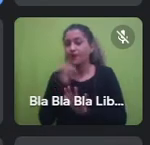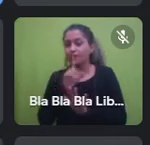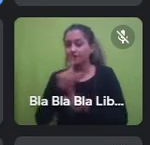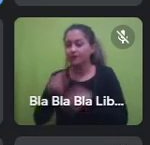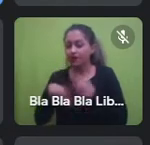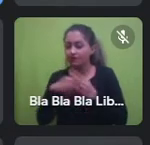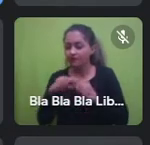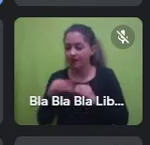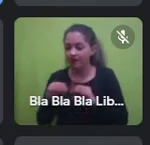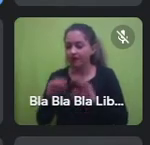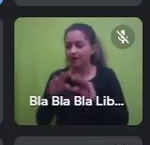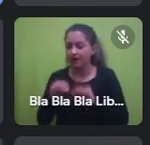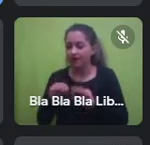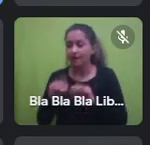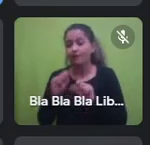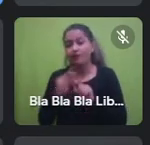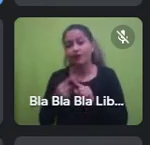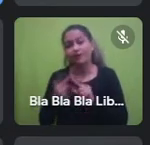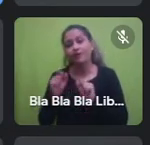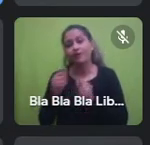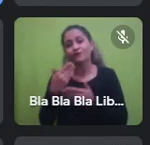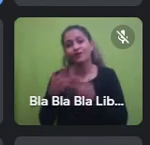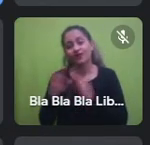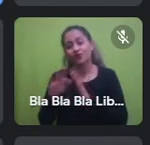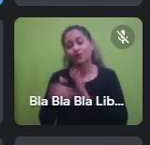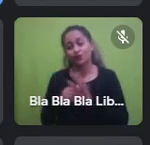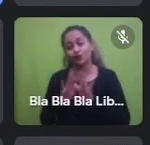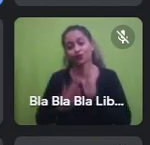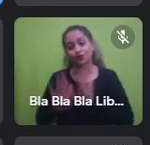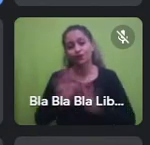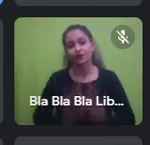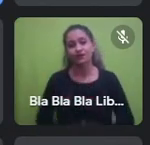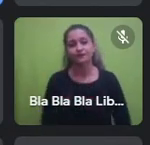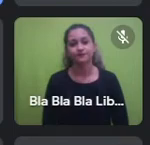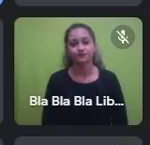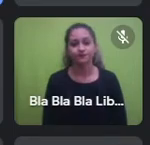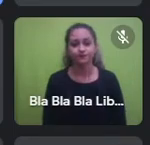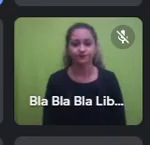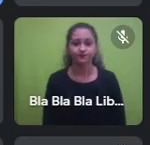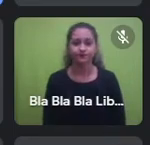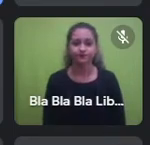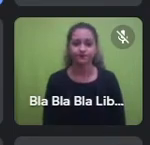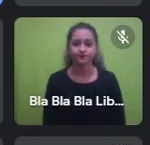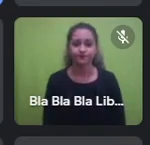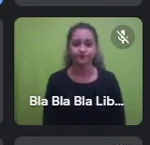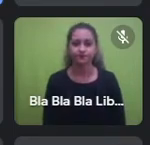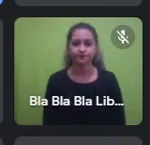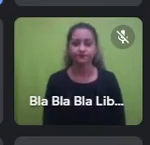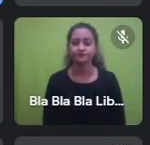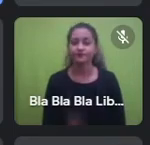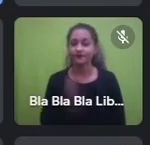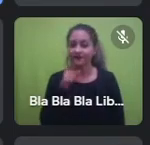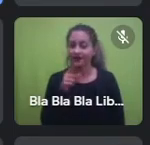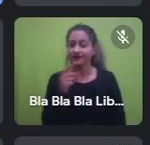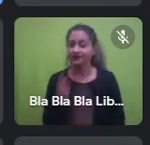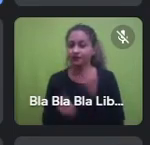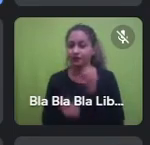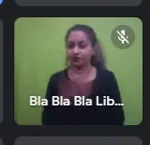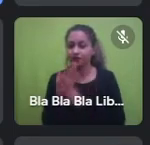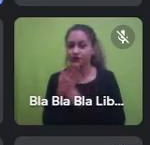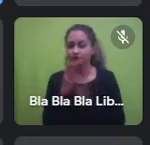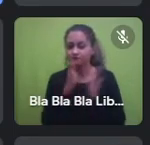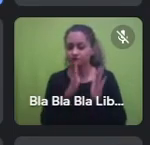nele, porque a gente pode perder. Pode passar. E aí, a gente montou